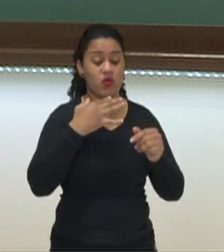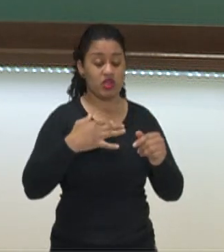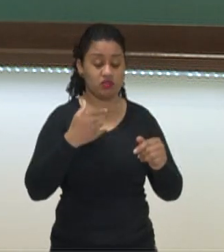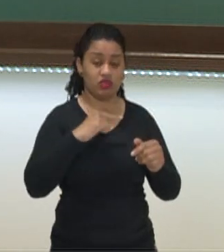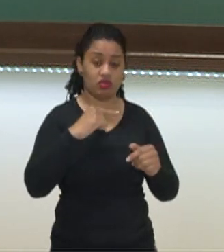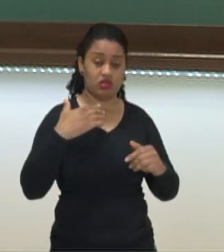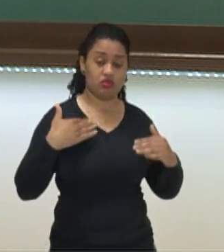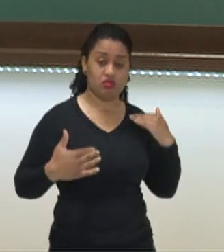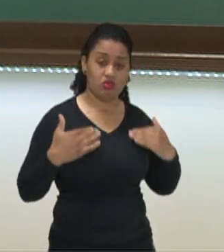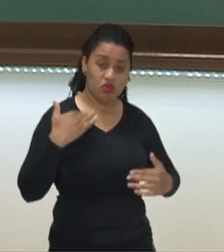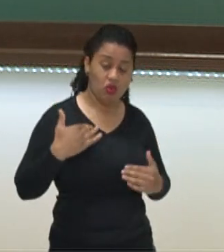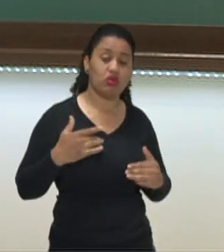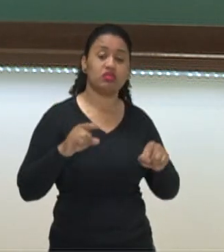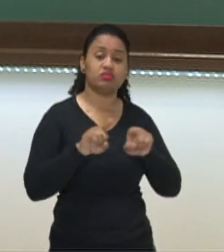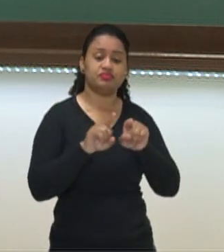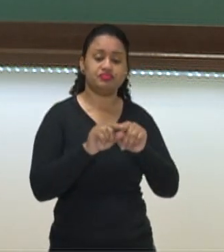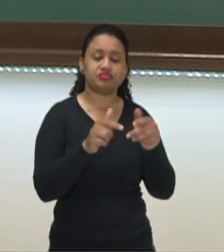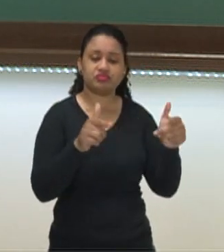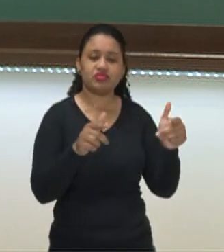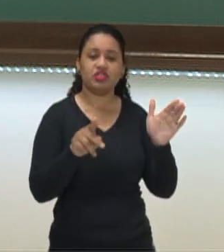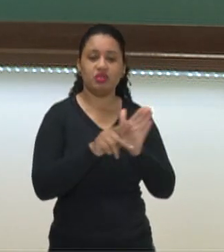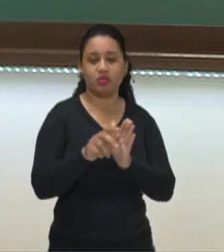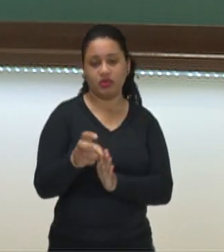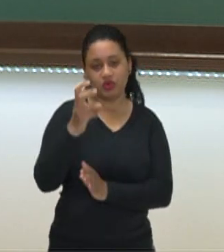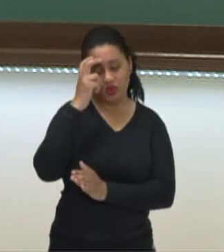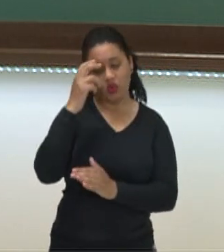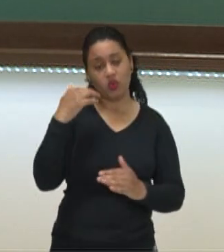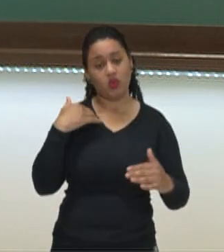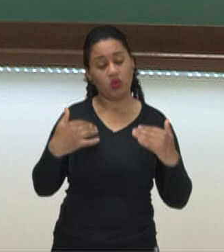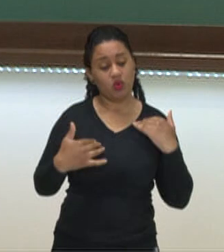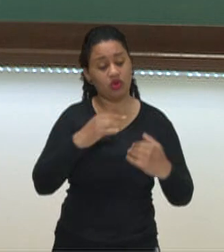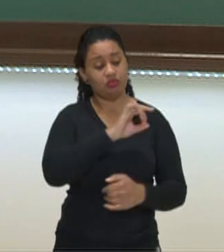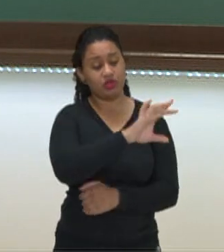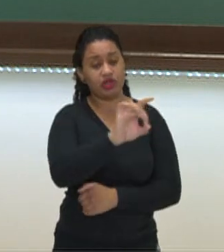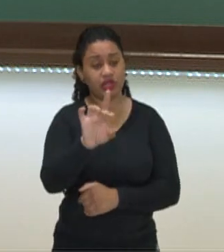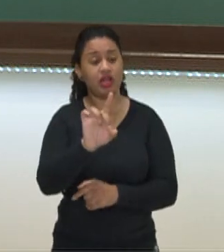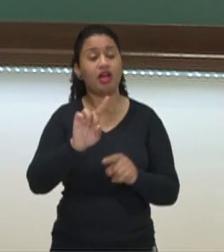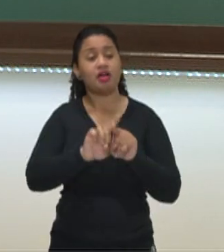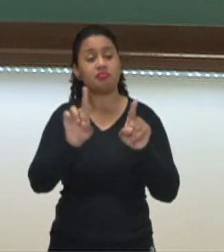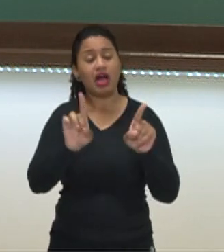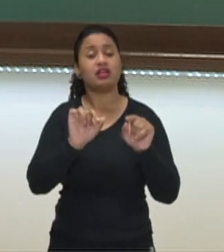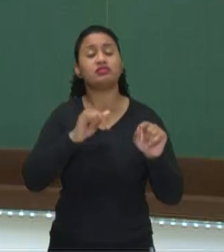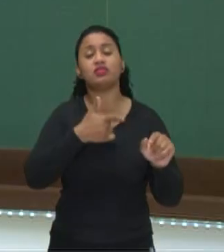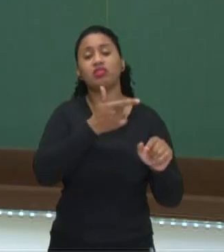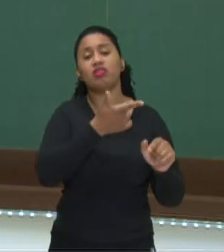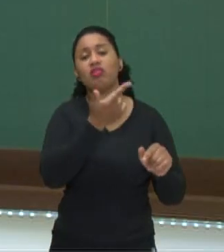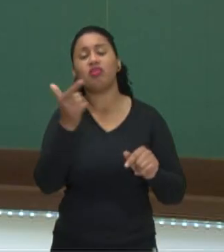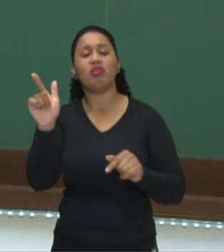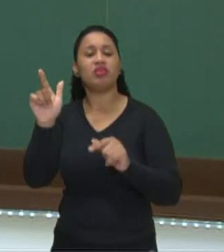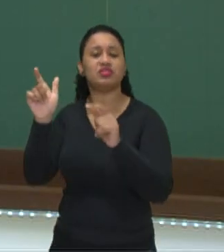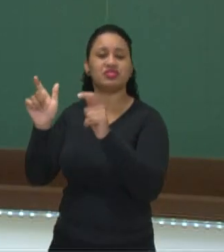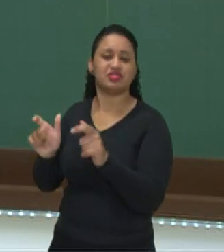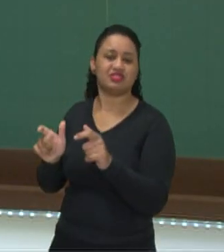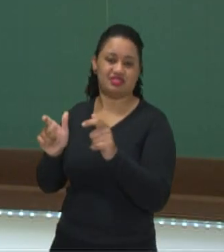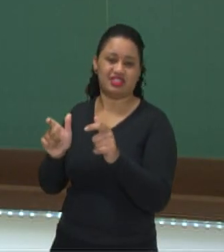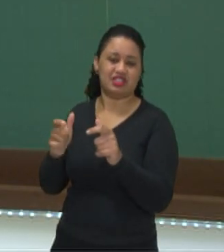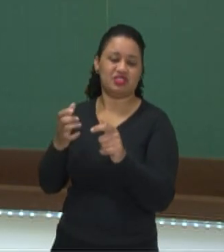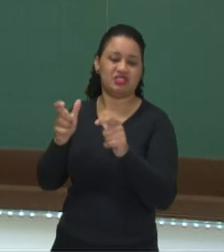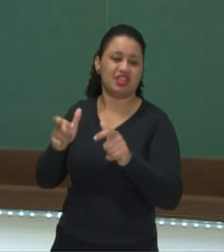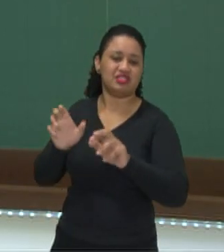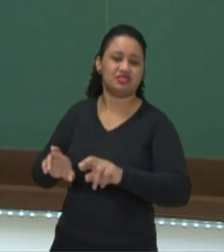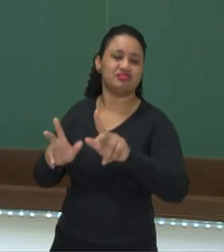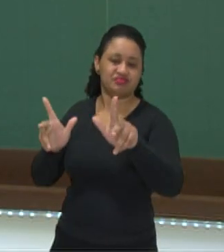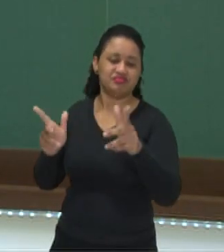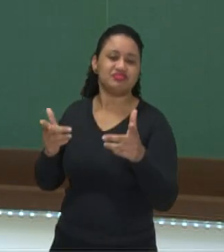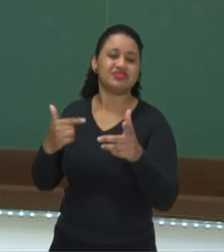corporal, eu pegar fatores da cultura corporal de cada um de vocês, mas levar essas práticas para um ambiente